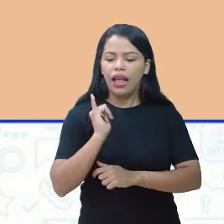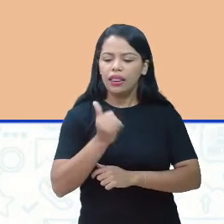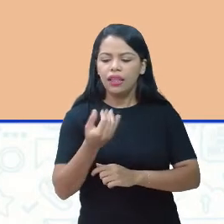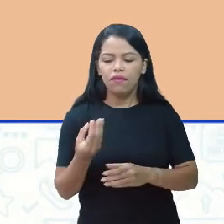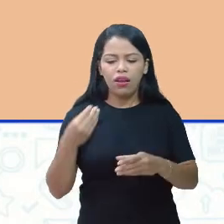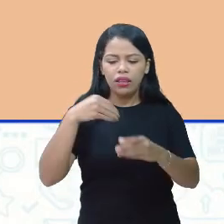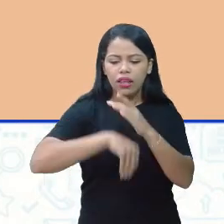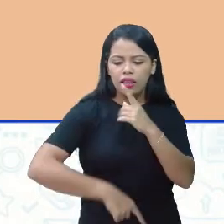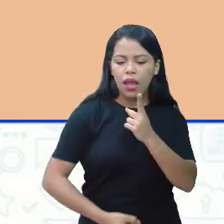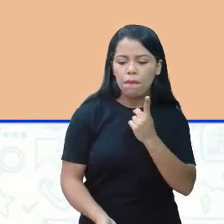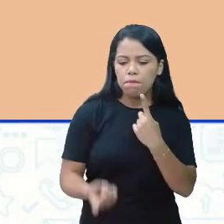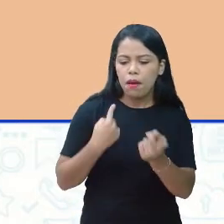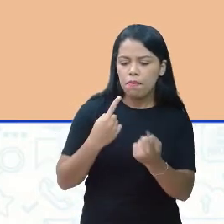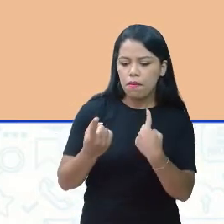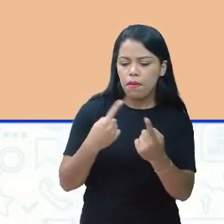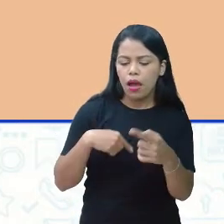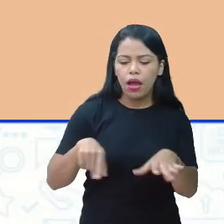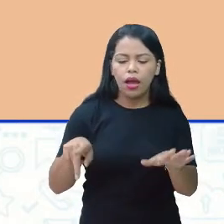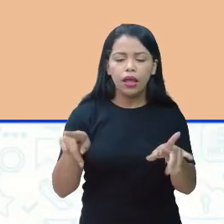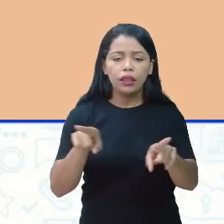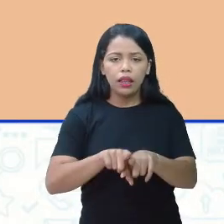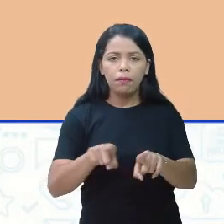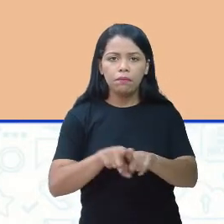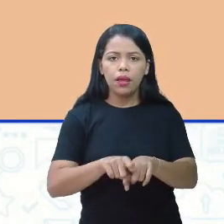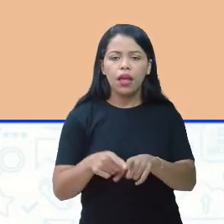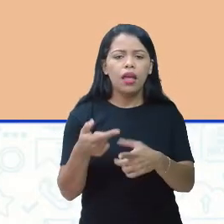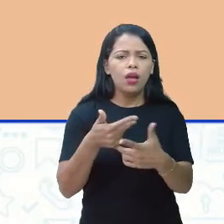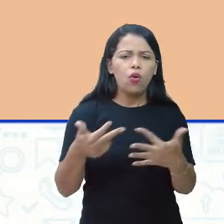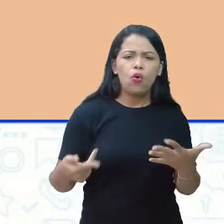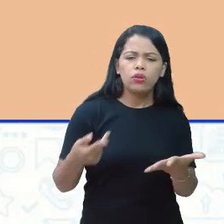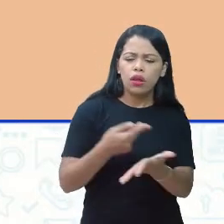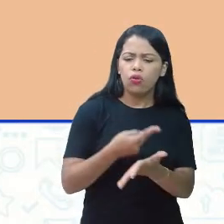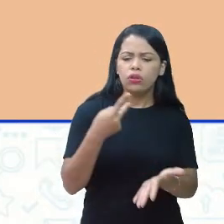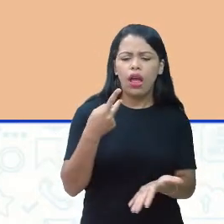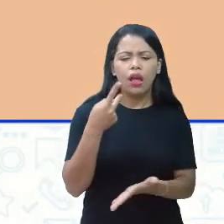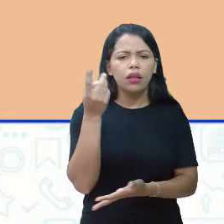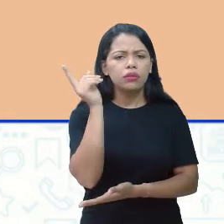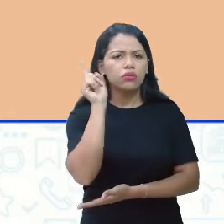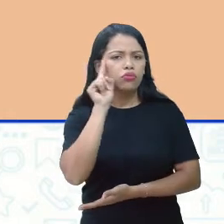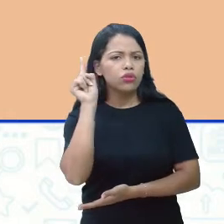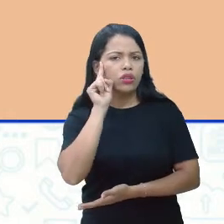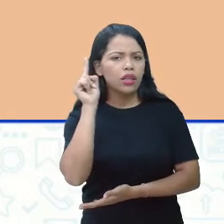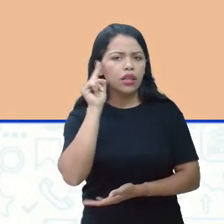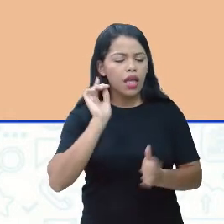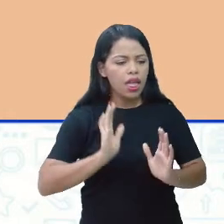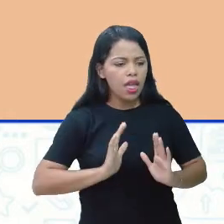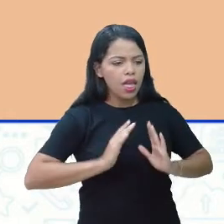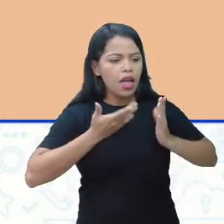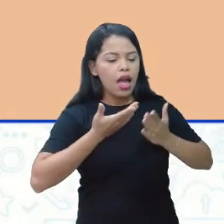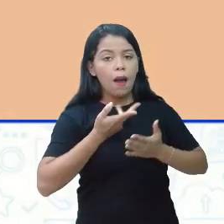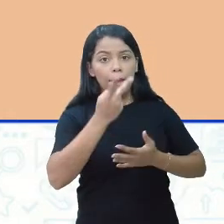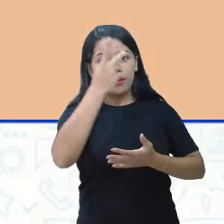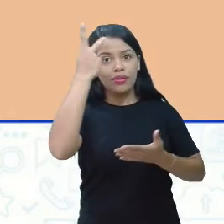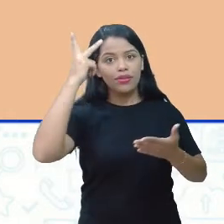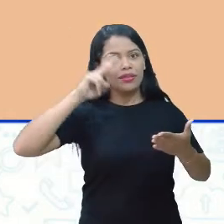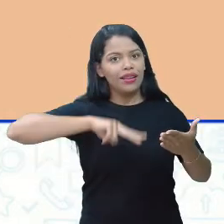diálogos diretos e situações do cotidiano, que surpreendem o